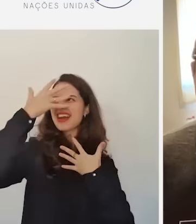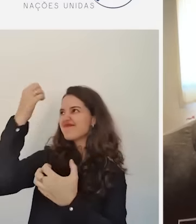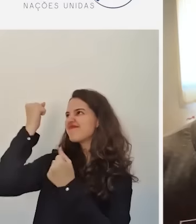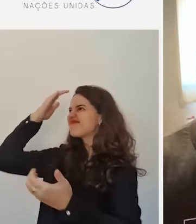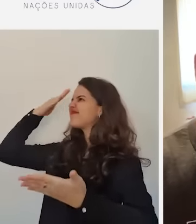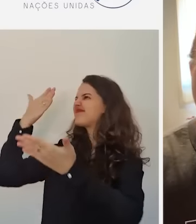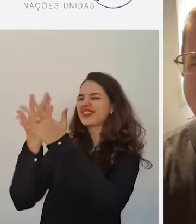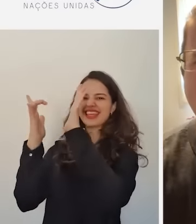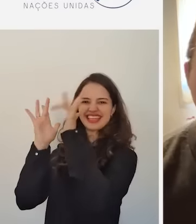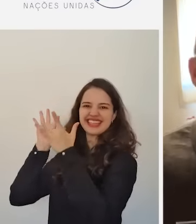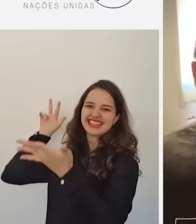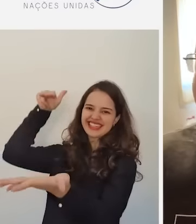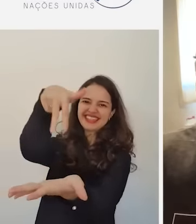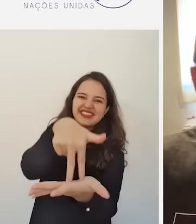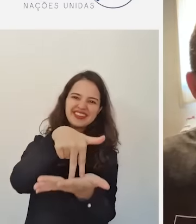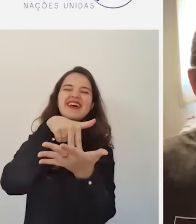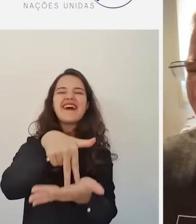o enviou